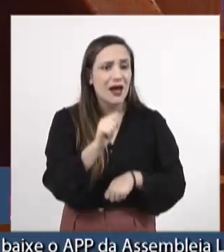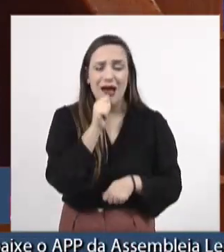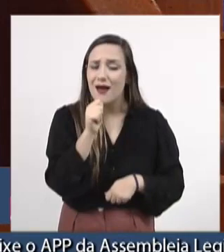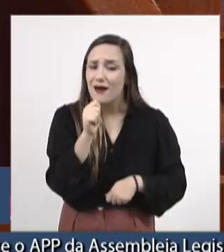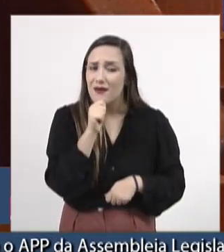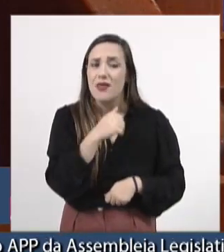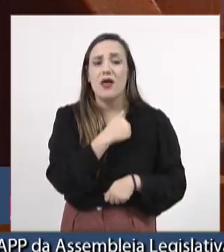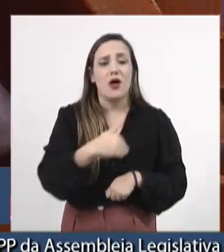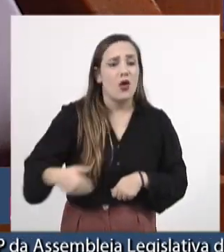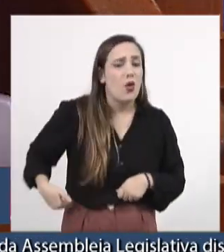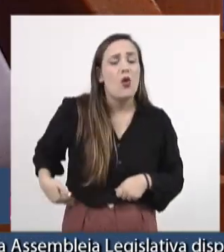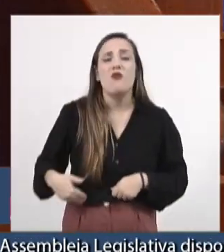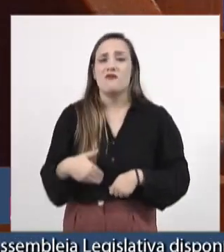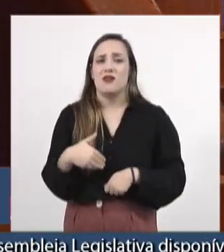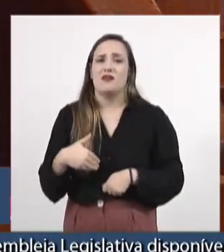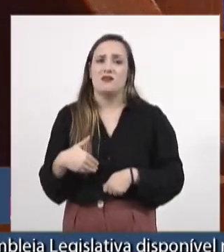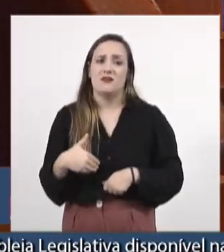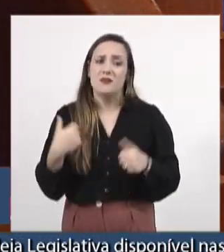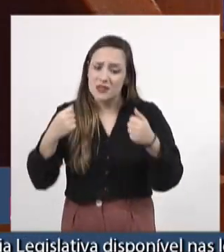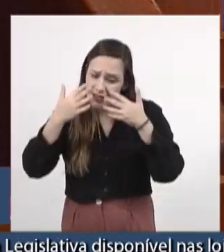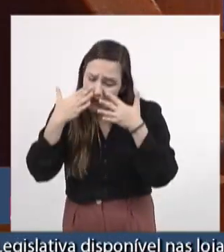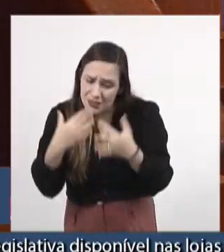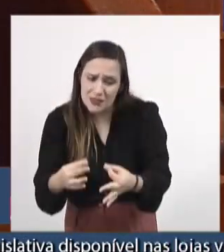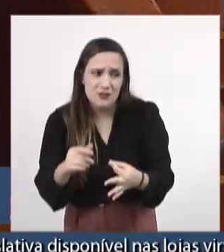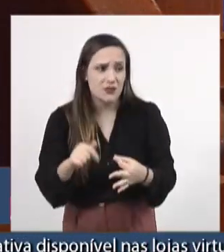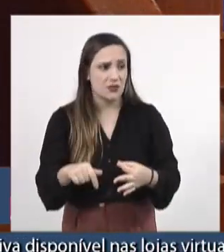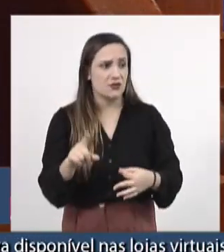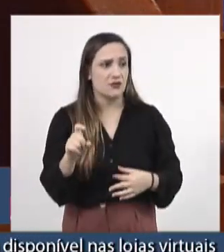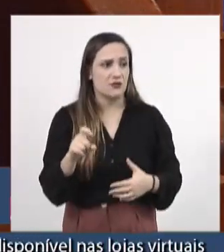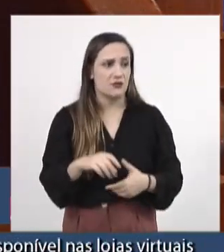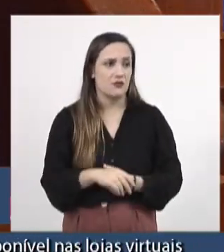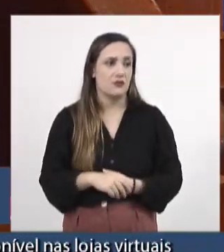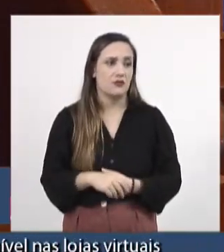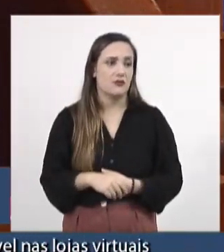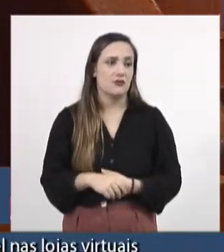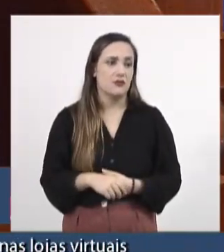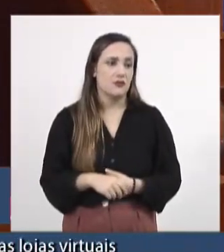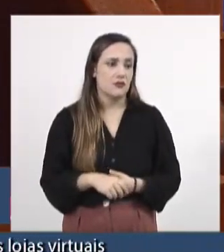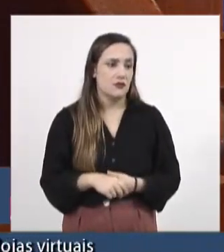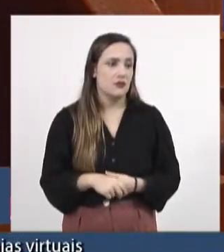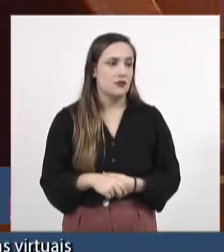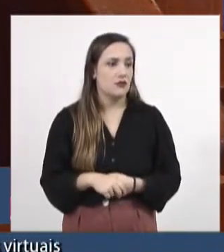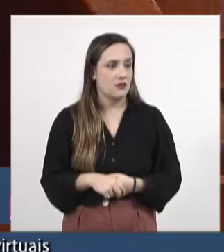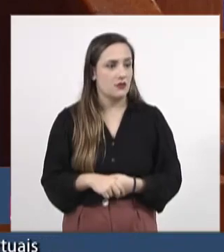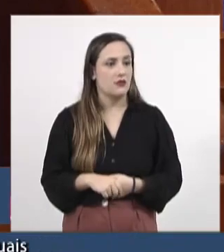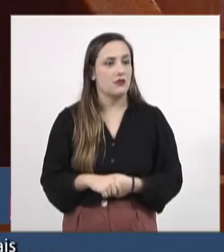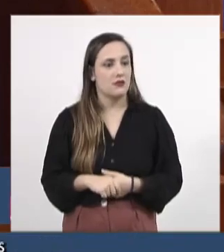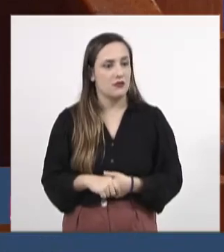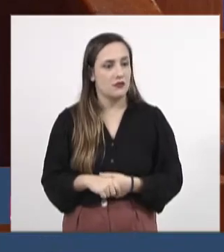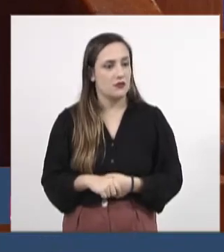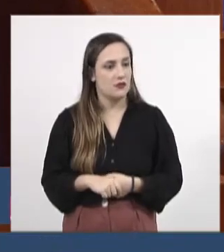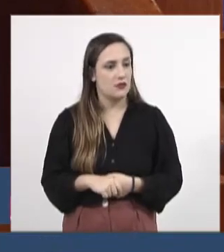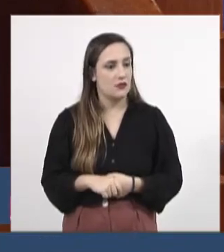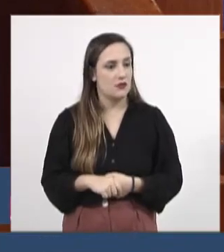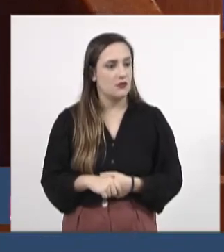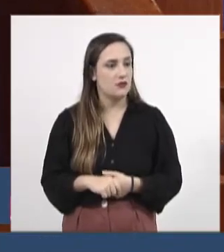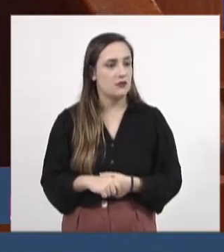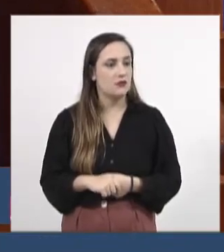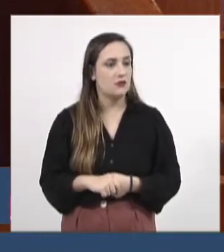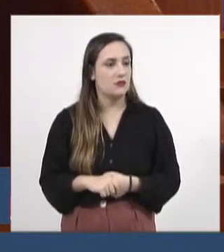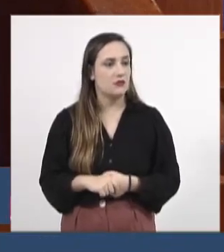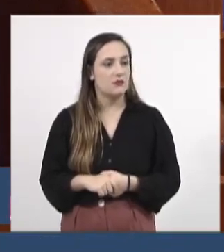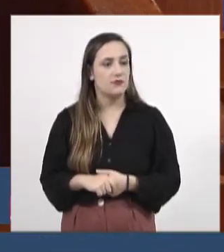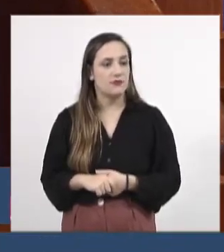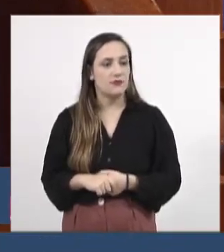Mato Grosso do Sul, que tem cuidado de Dourados, desde a então gestão de Reinaldo